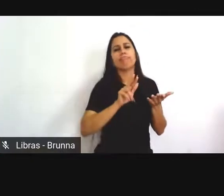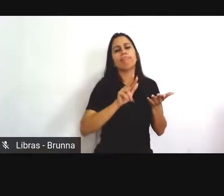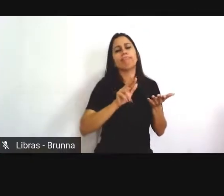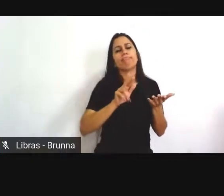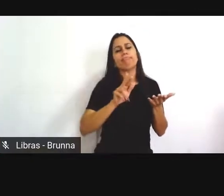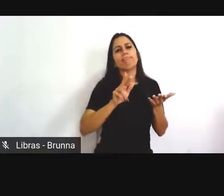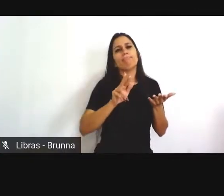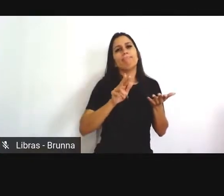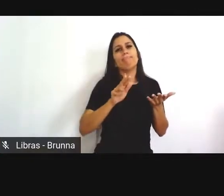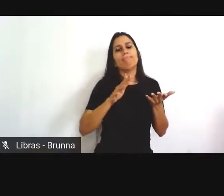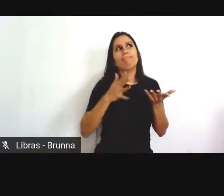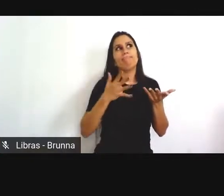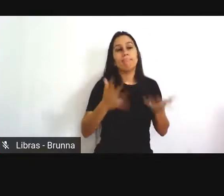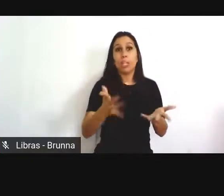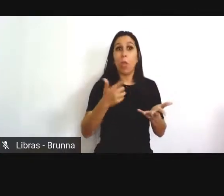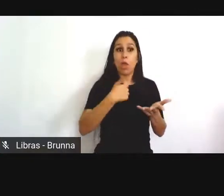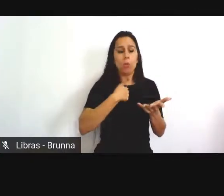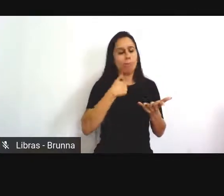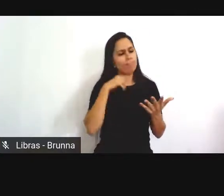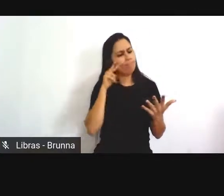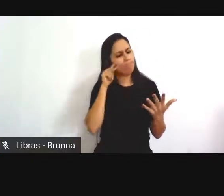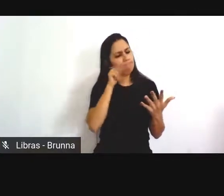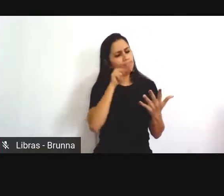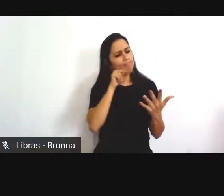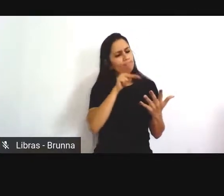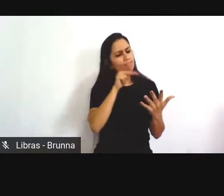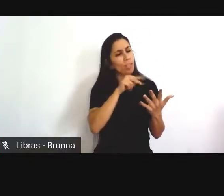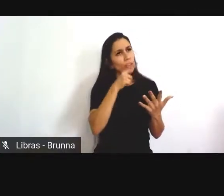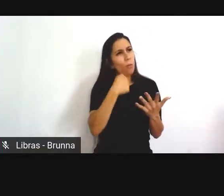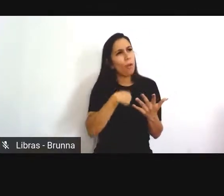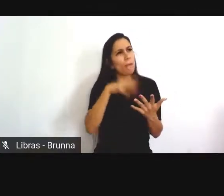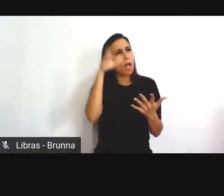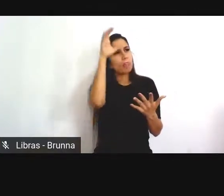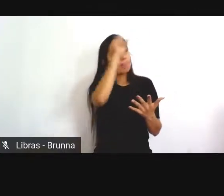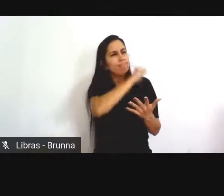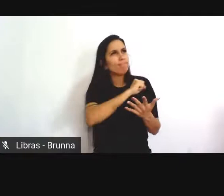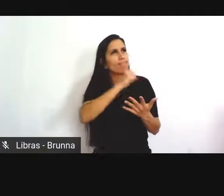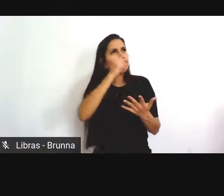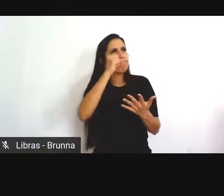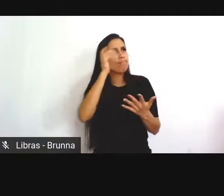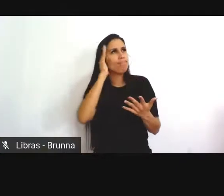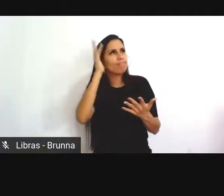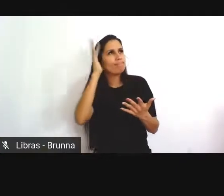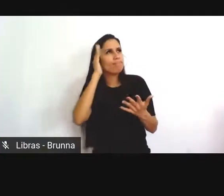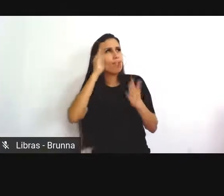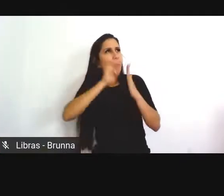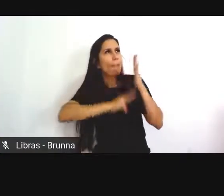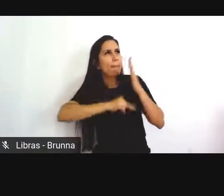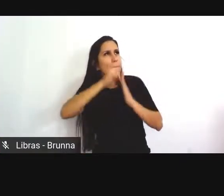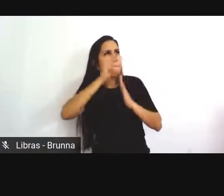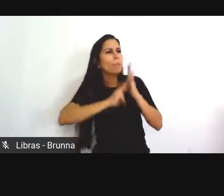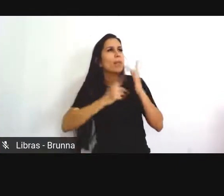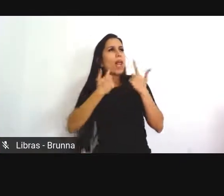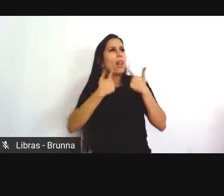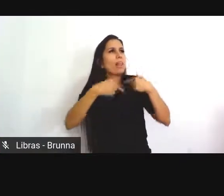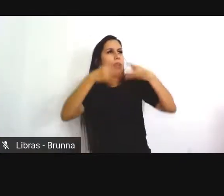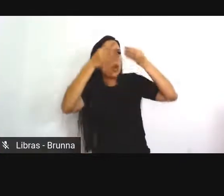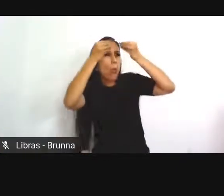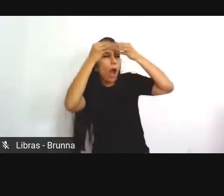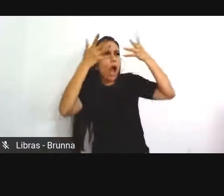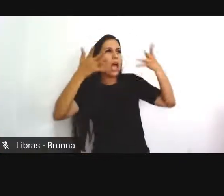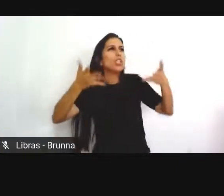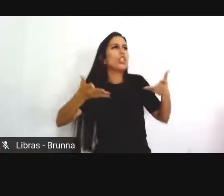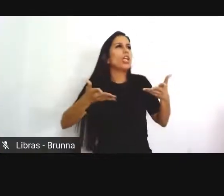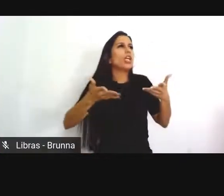solidez em termos de método, né, de método, recursos, fluência nessa linguagem, nesse formato, nesse ritual que é